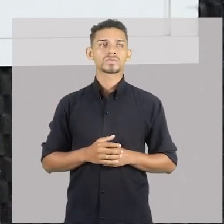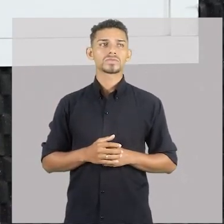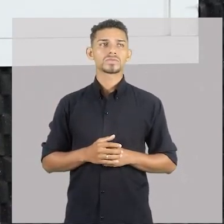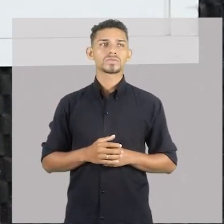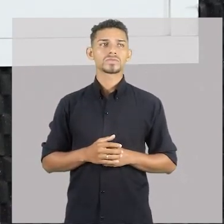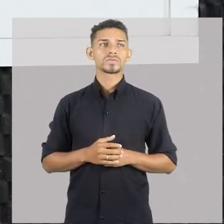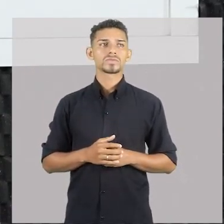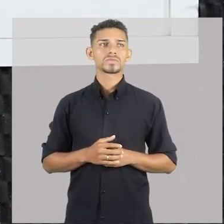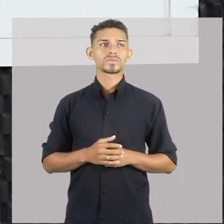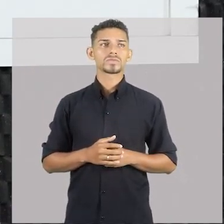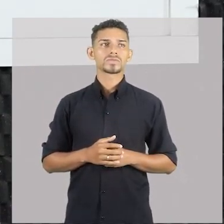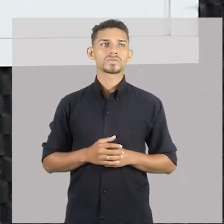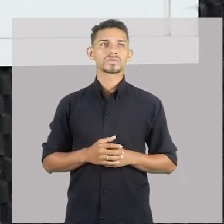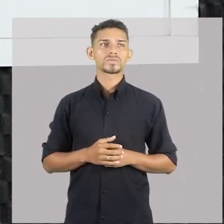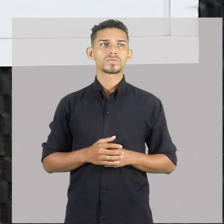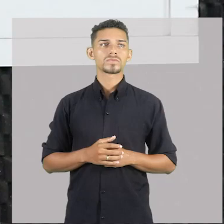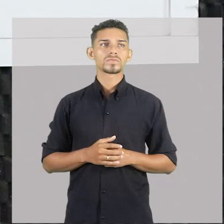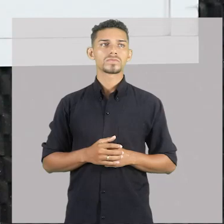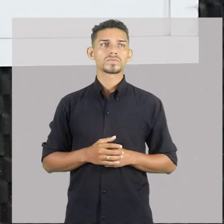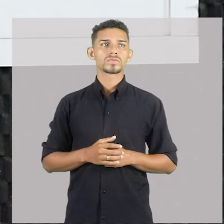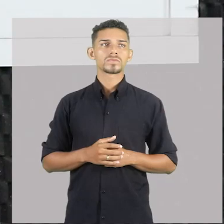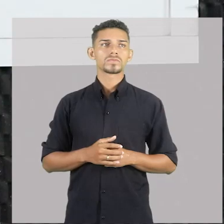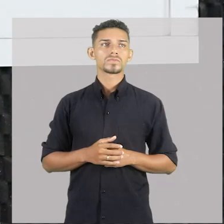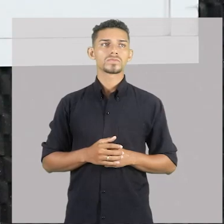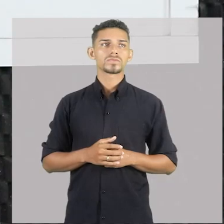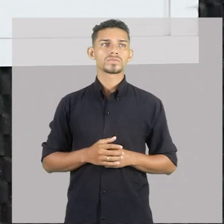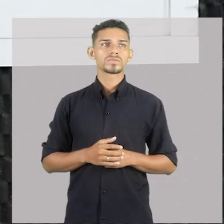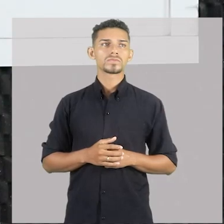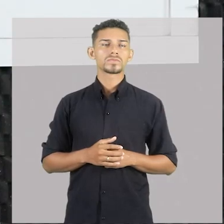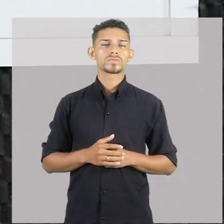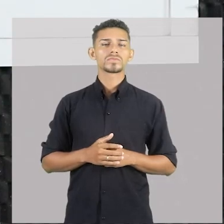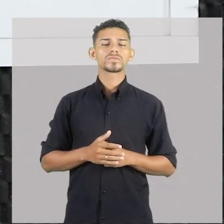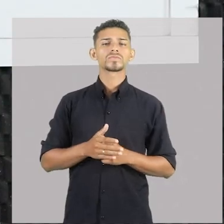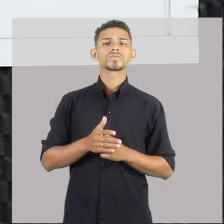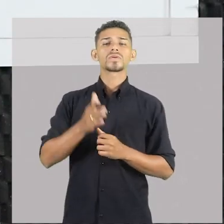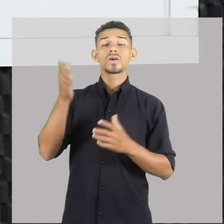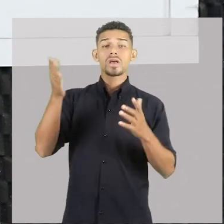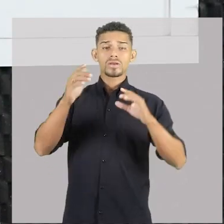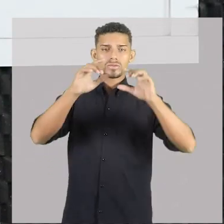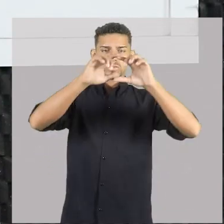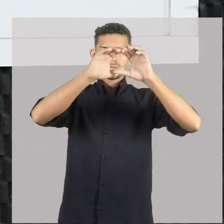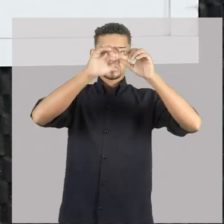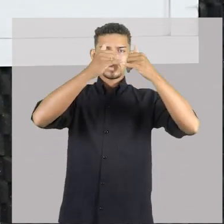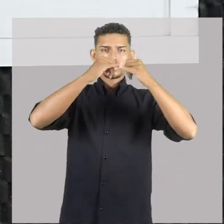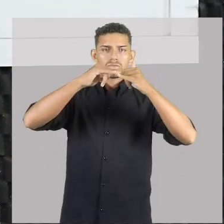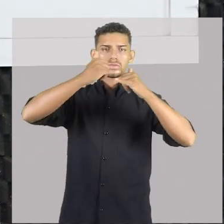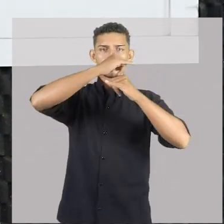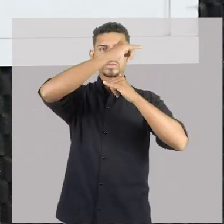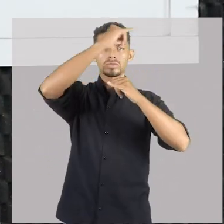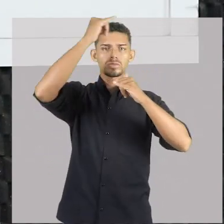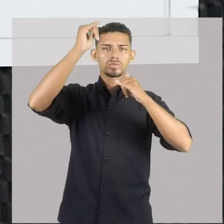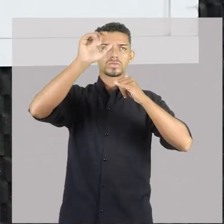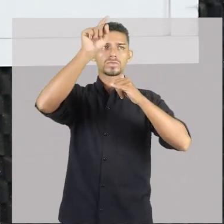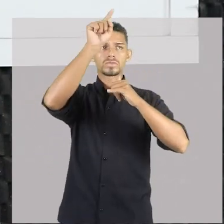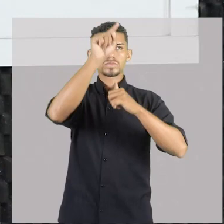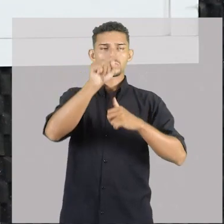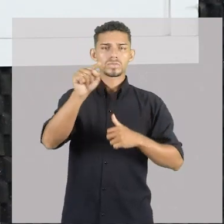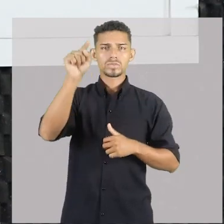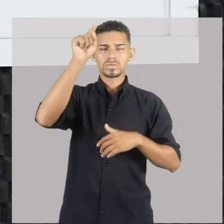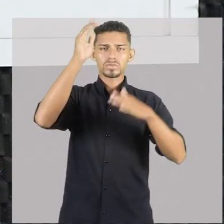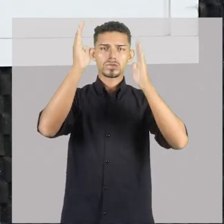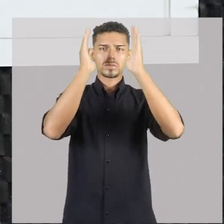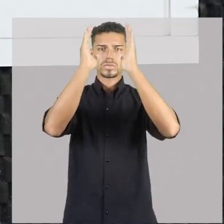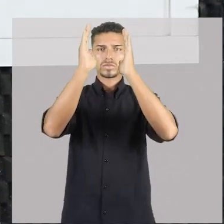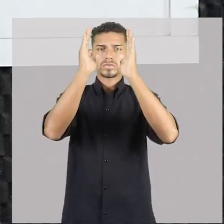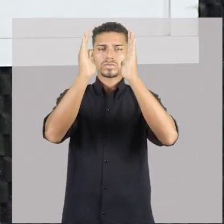Fatiei, na minha cabeça tem isso aqui, ó. Se eu fatiar isso, eu tenho essa área. Área